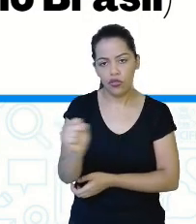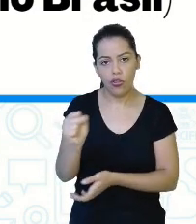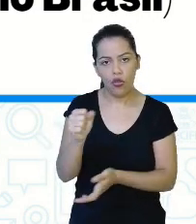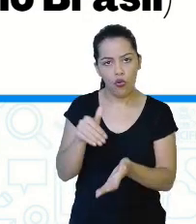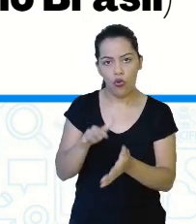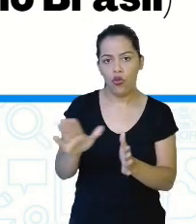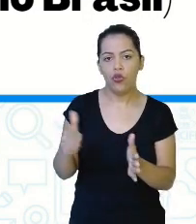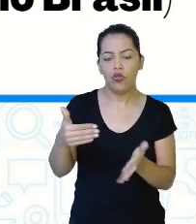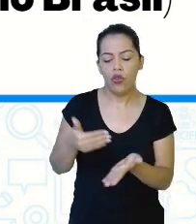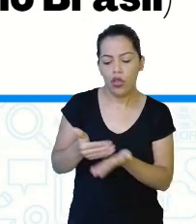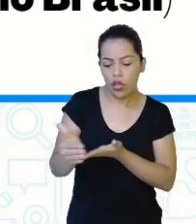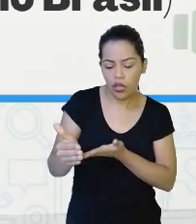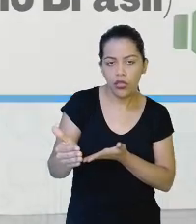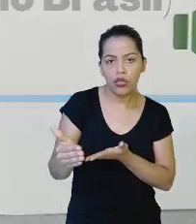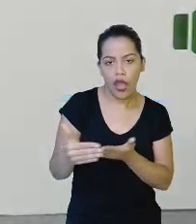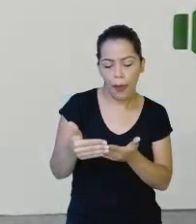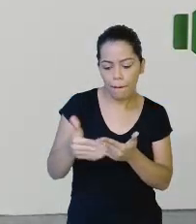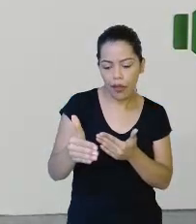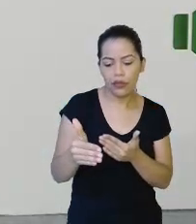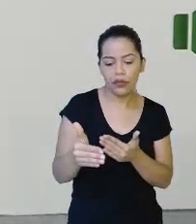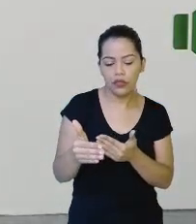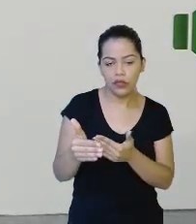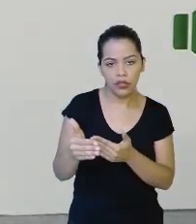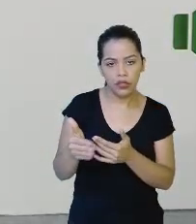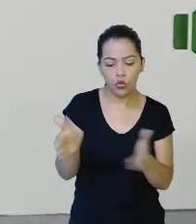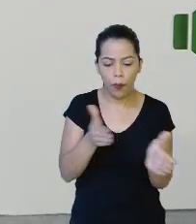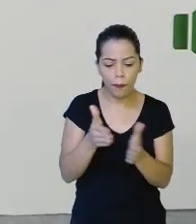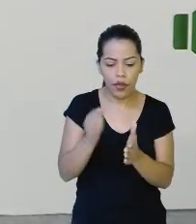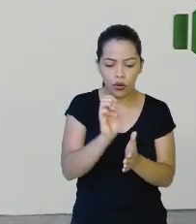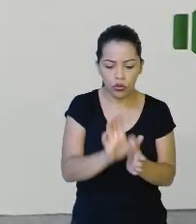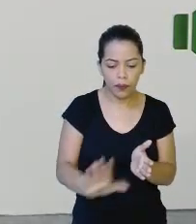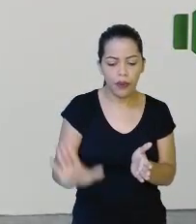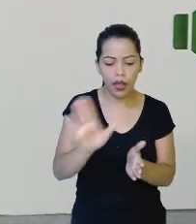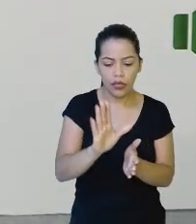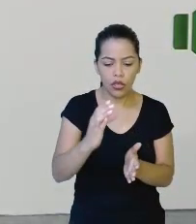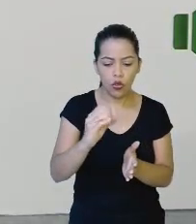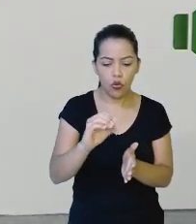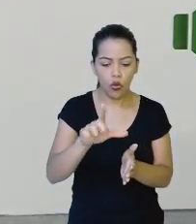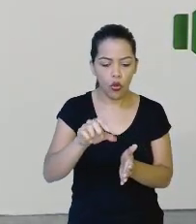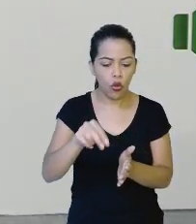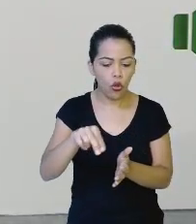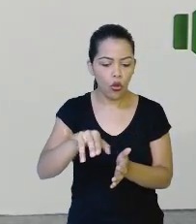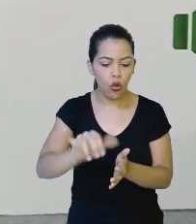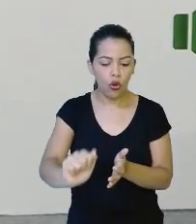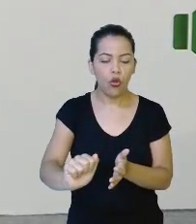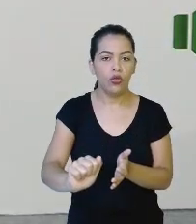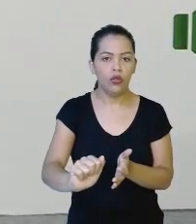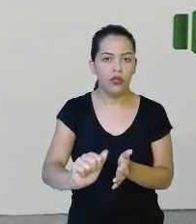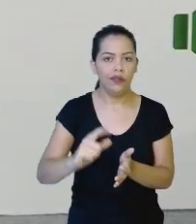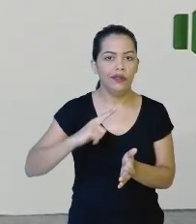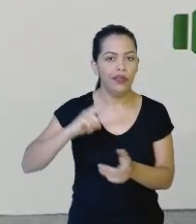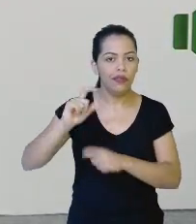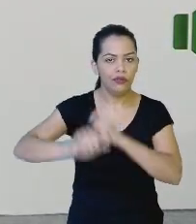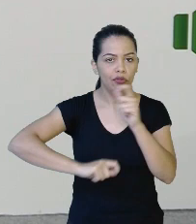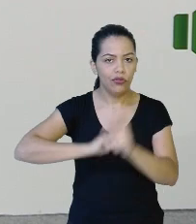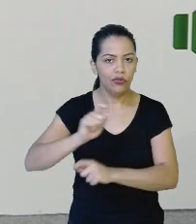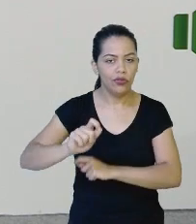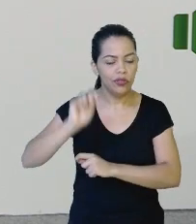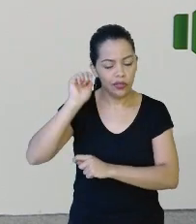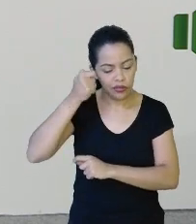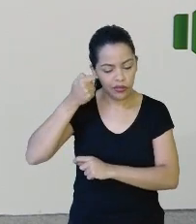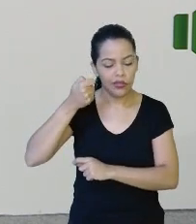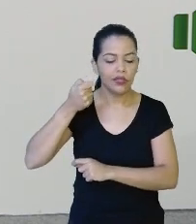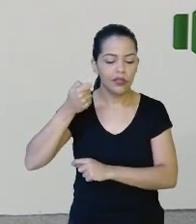a partir daí, no Brasil colônia, que começaram a ser trazidos para aqui esses negros